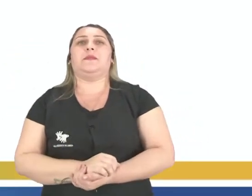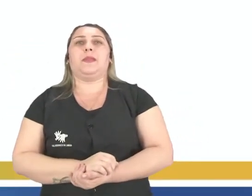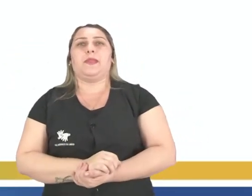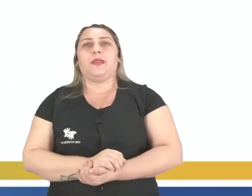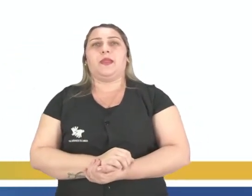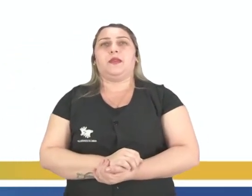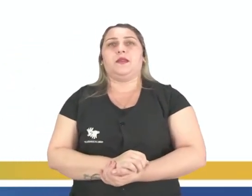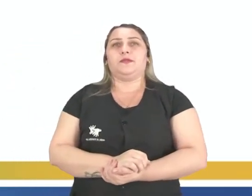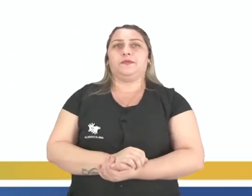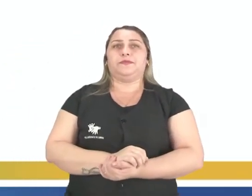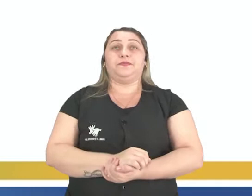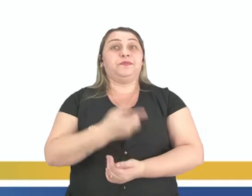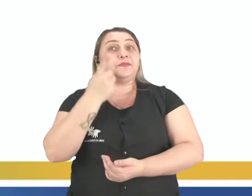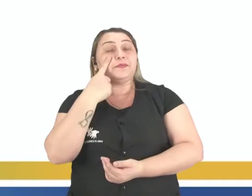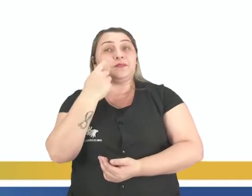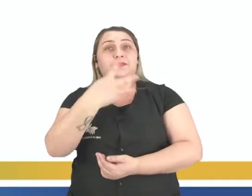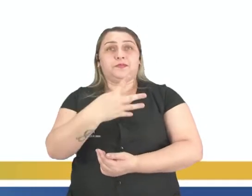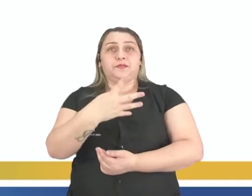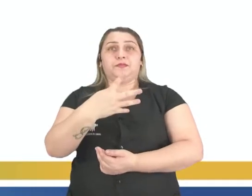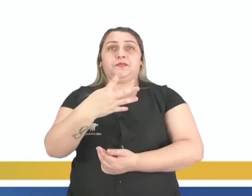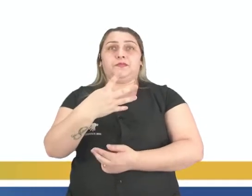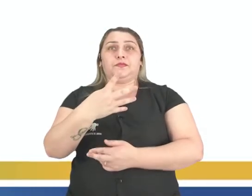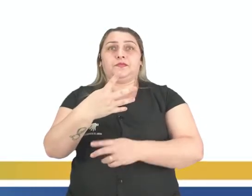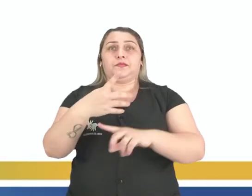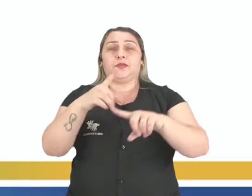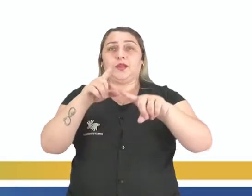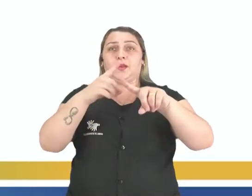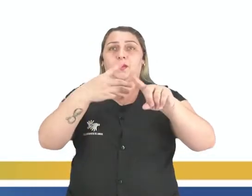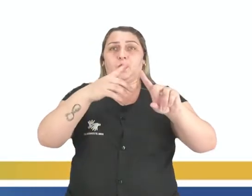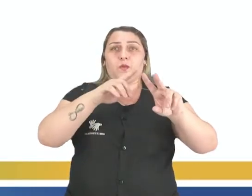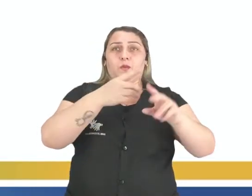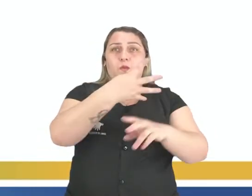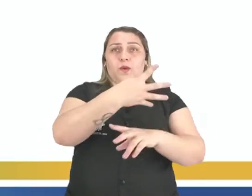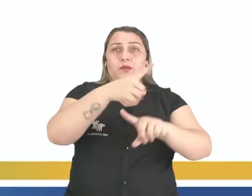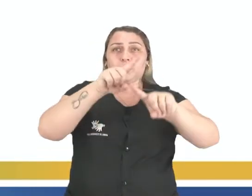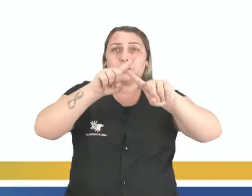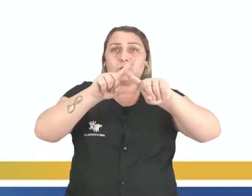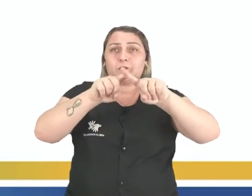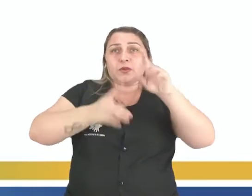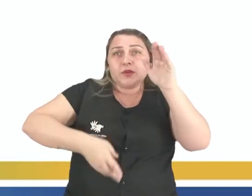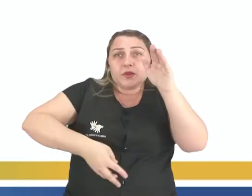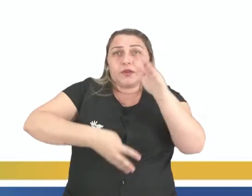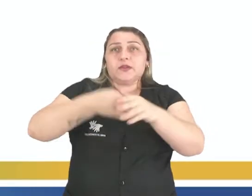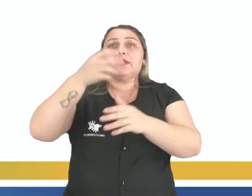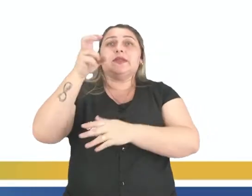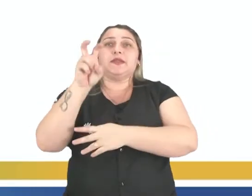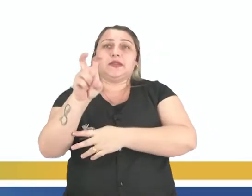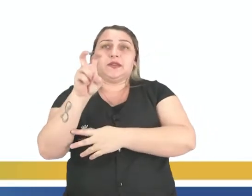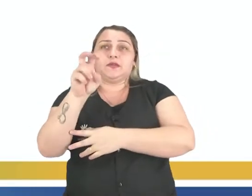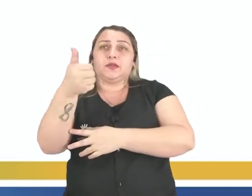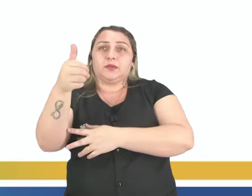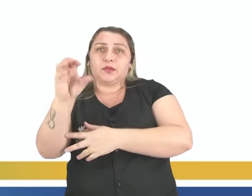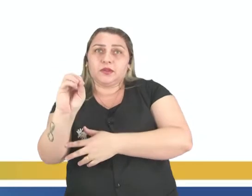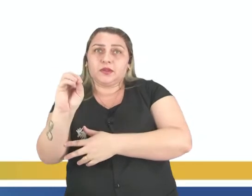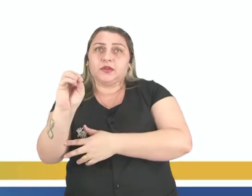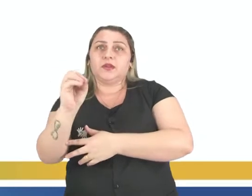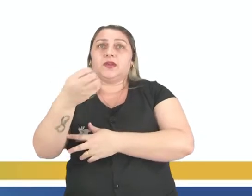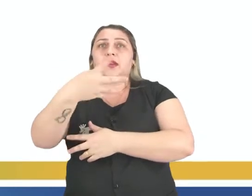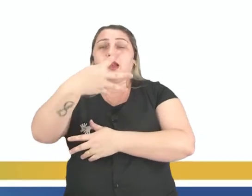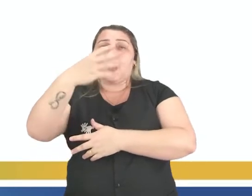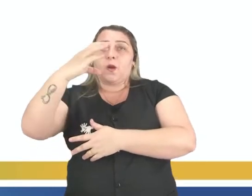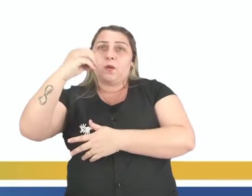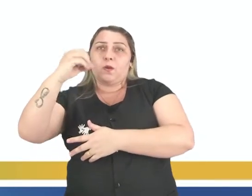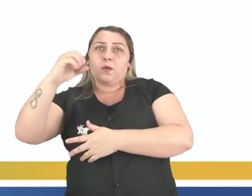Então, aí está o valor. 4 quilômetros, eu multiplico o 5 vezes por 10, né? Observe aí. E aí eu